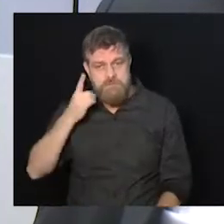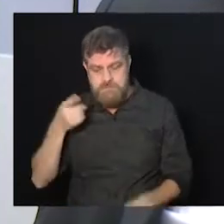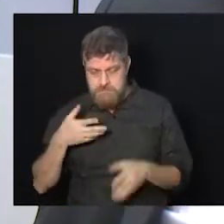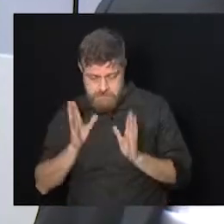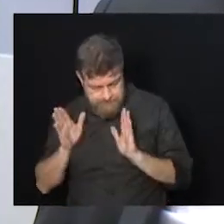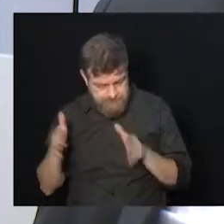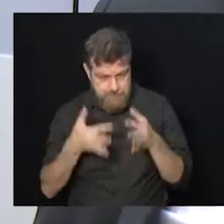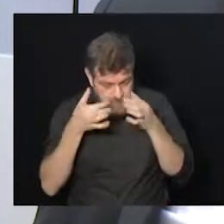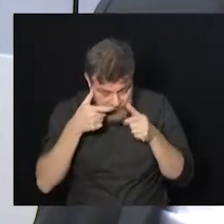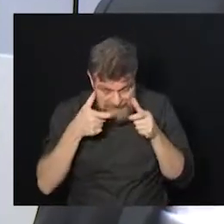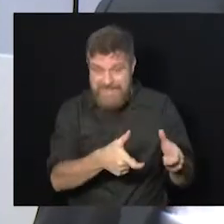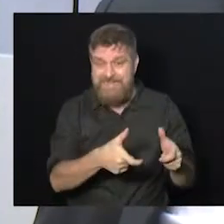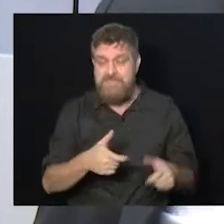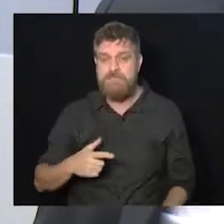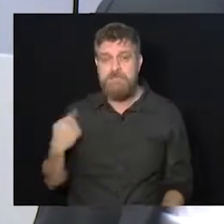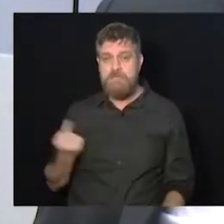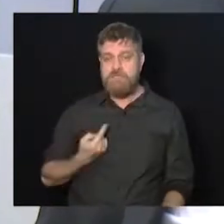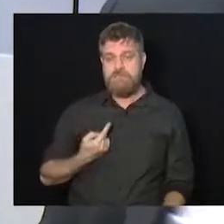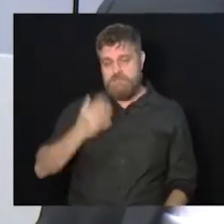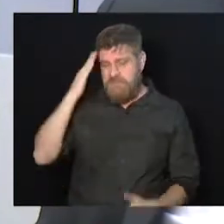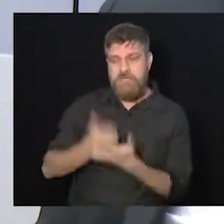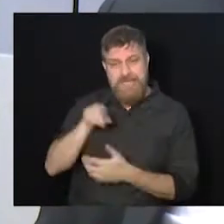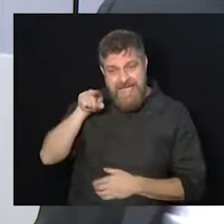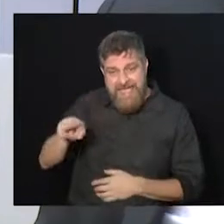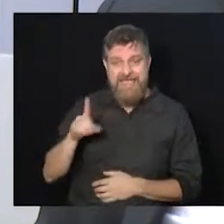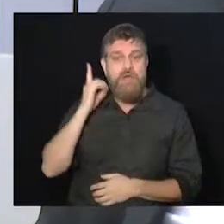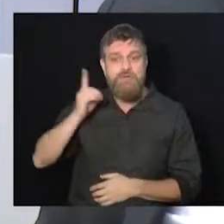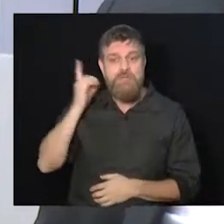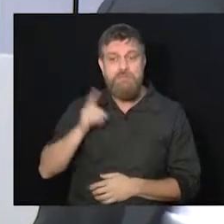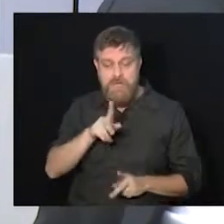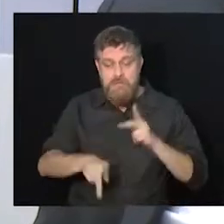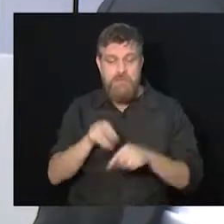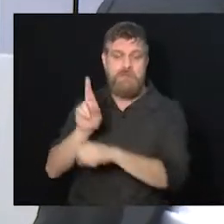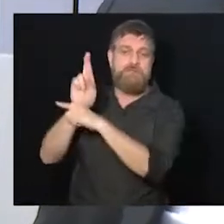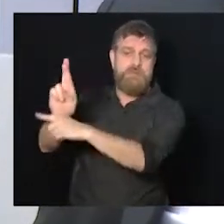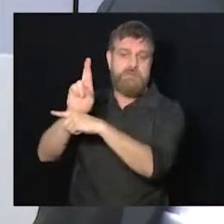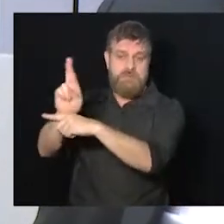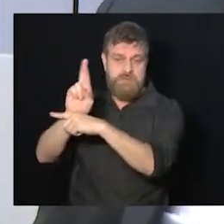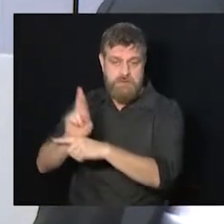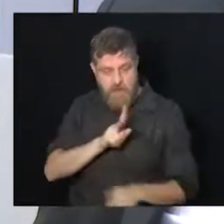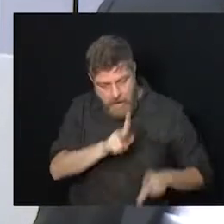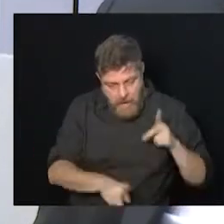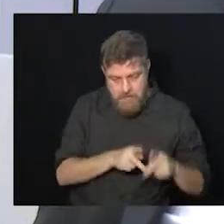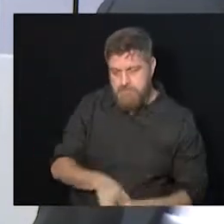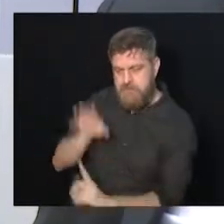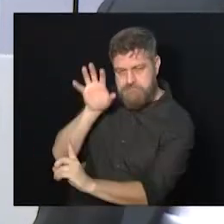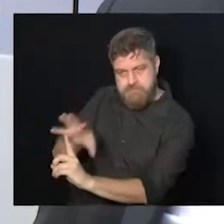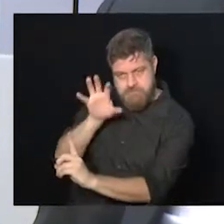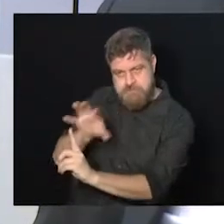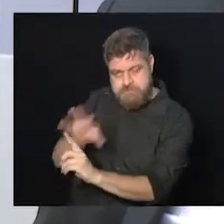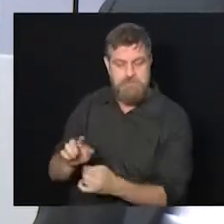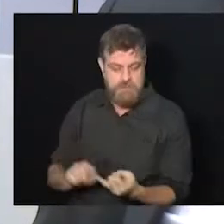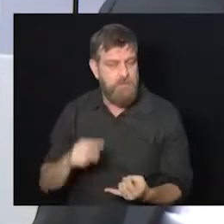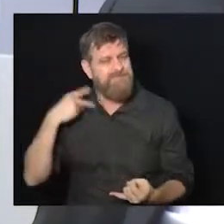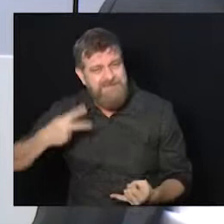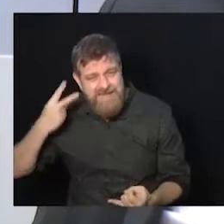para você, parte-se do pressuposto que ele foi eleito para representar a população. Então a população chega no seu vereador,